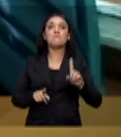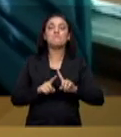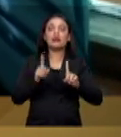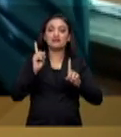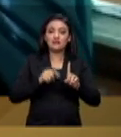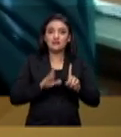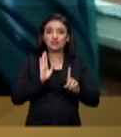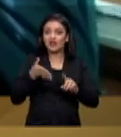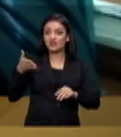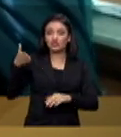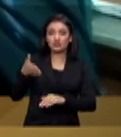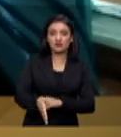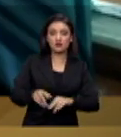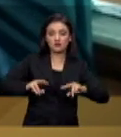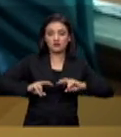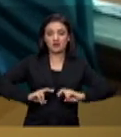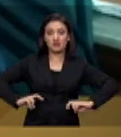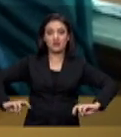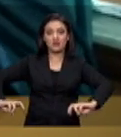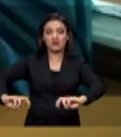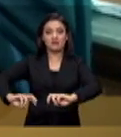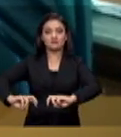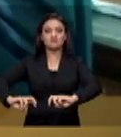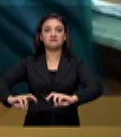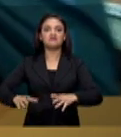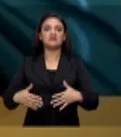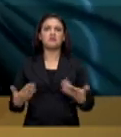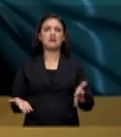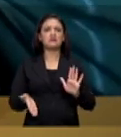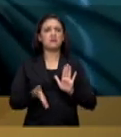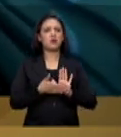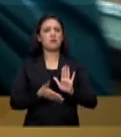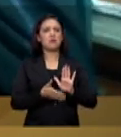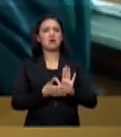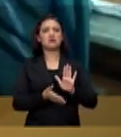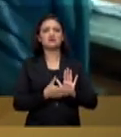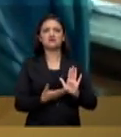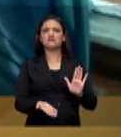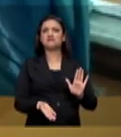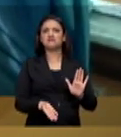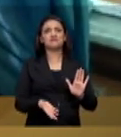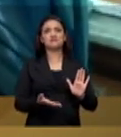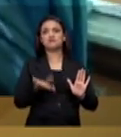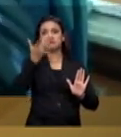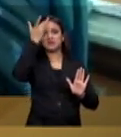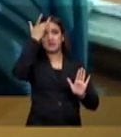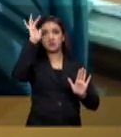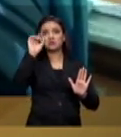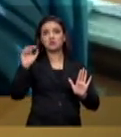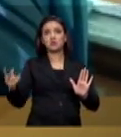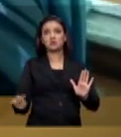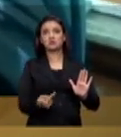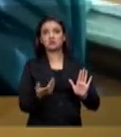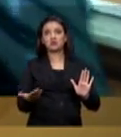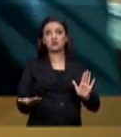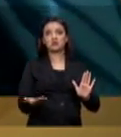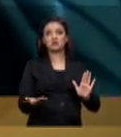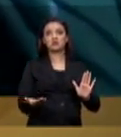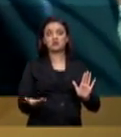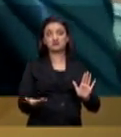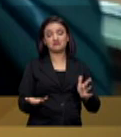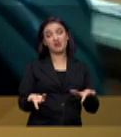colegiado. Mas essa proposta ficou engasgada. O tribunal talvez